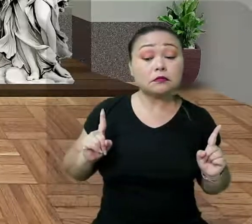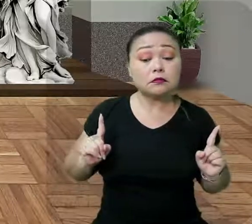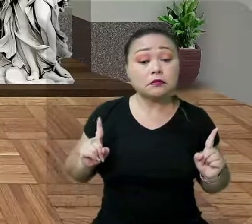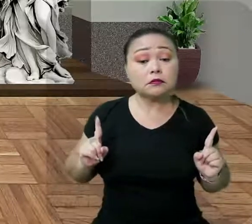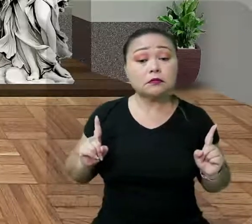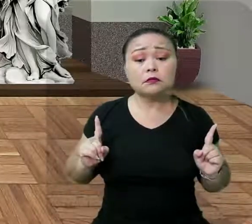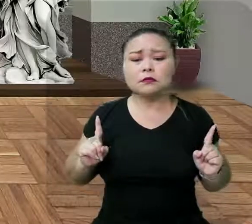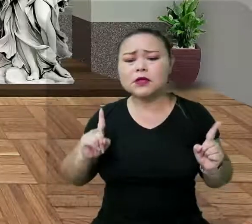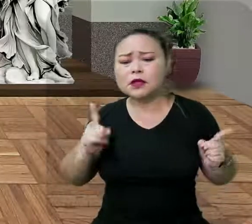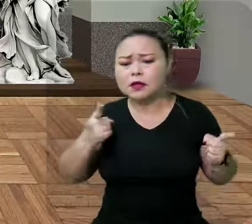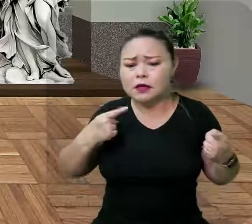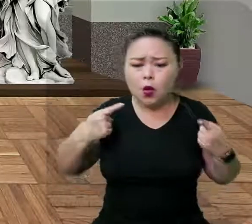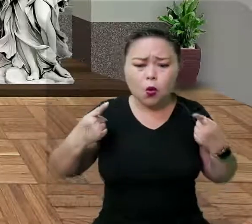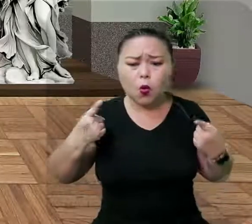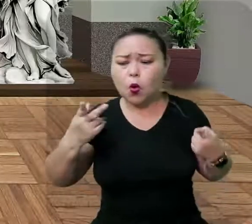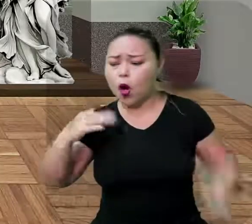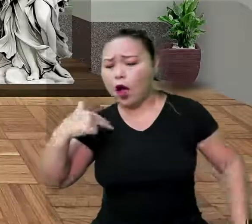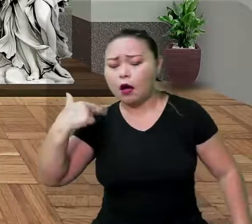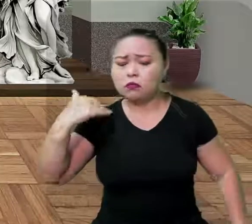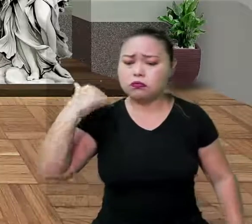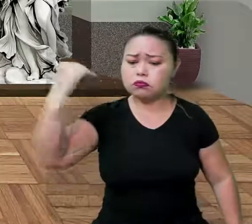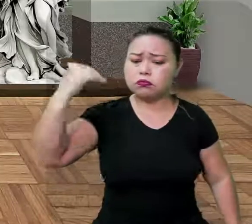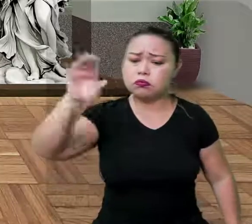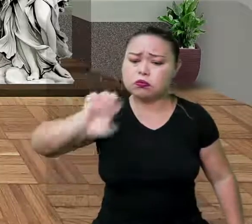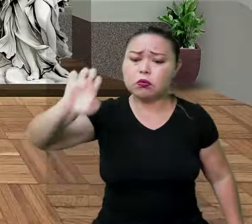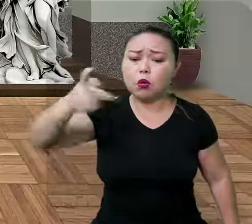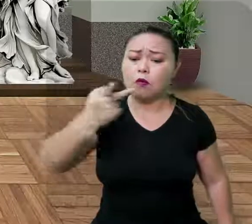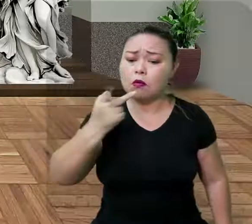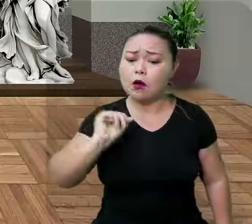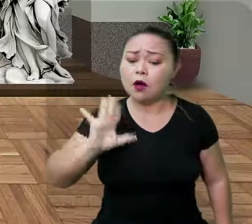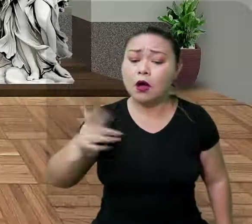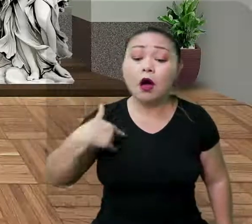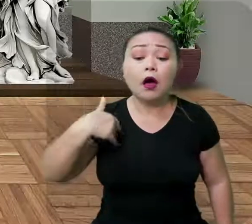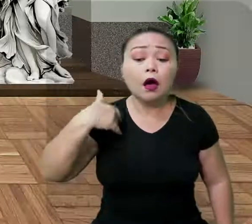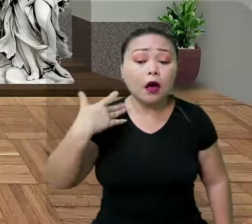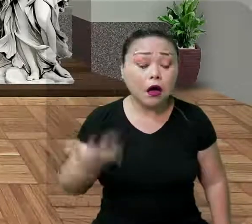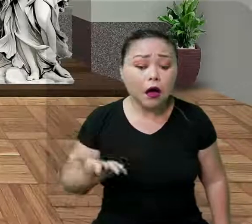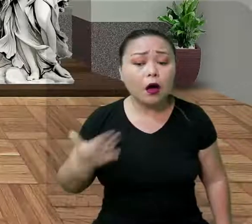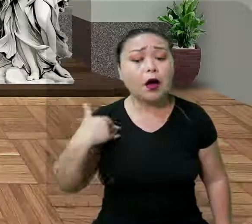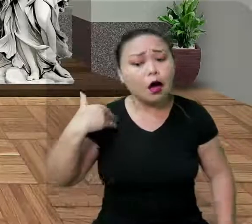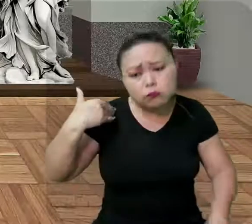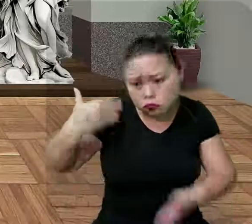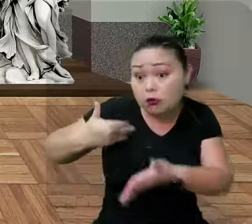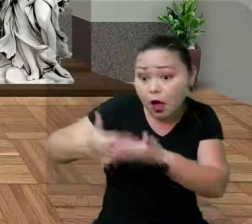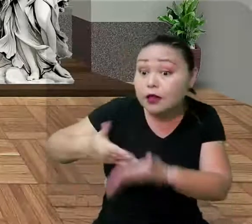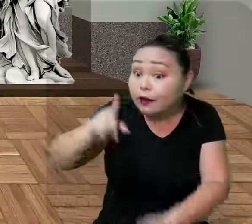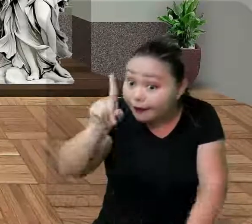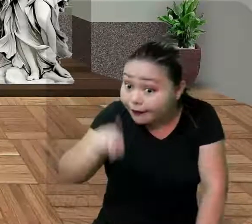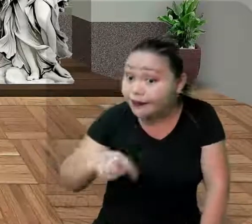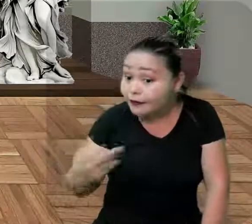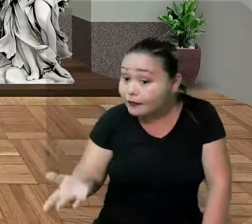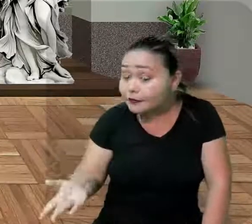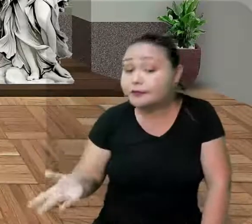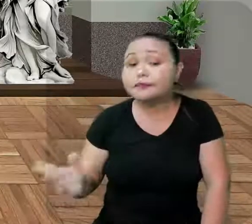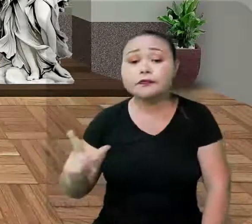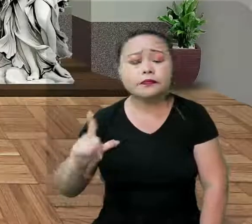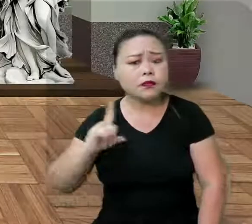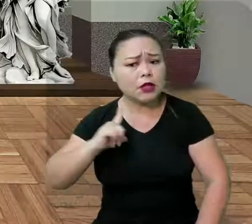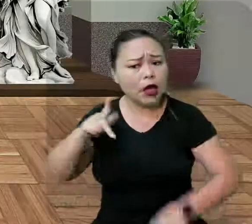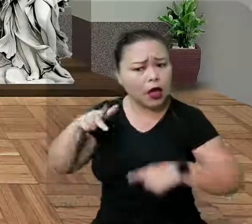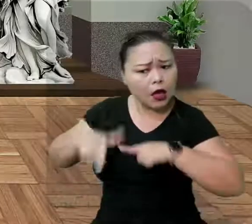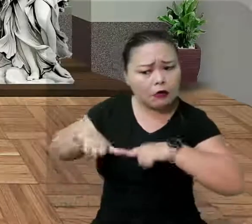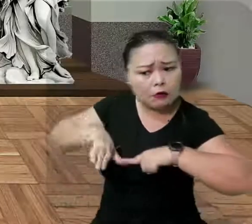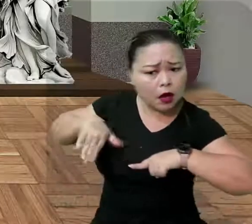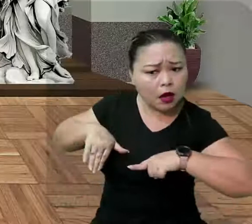um dilema superior e usaram perguntar e isso até hoje assim tem que